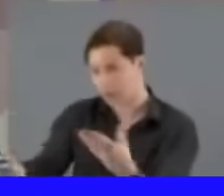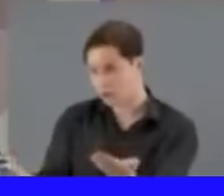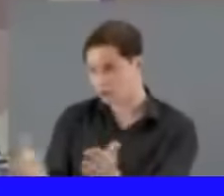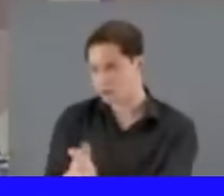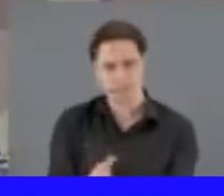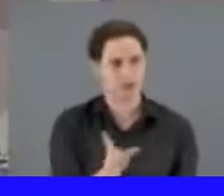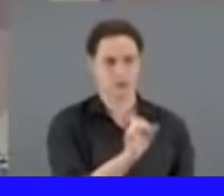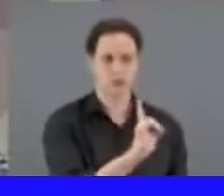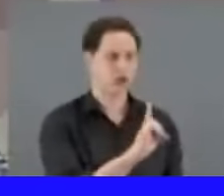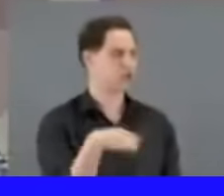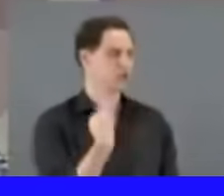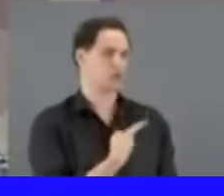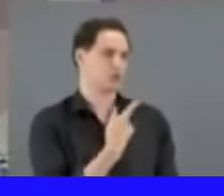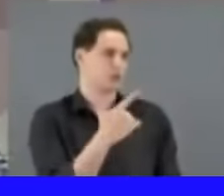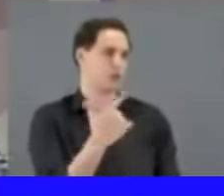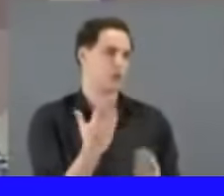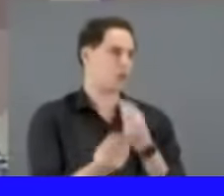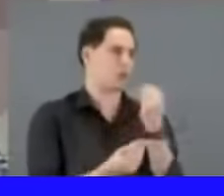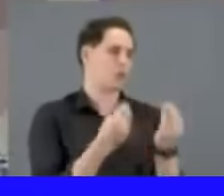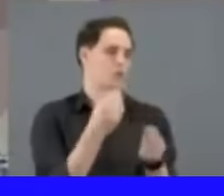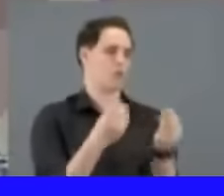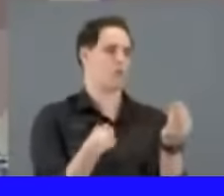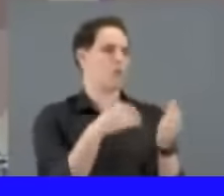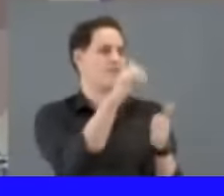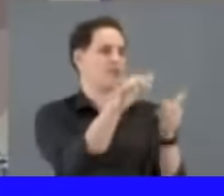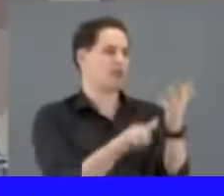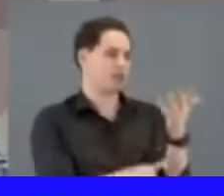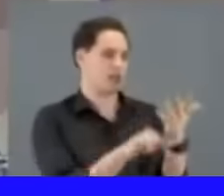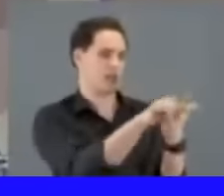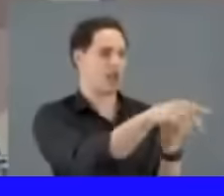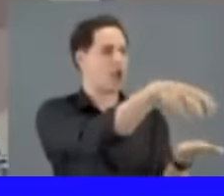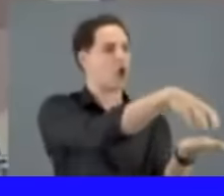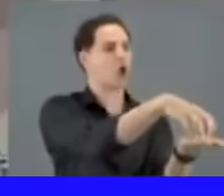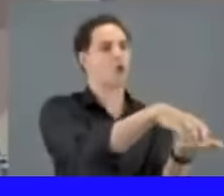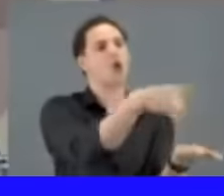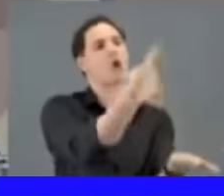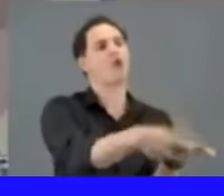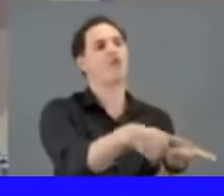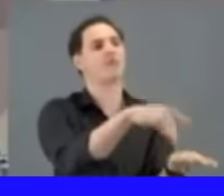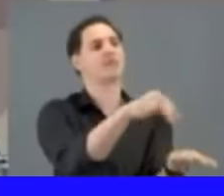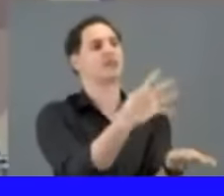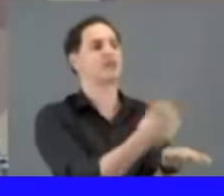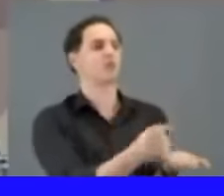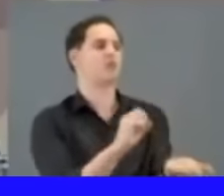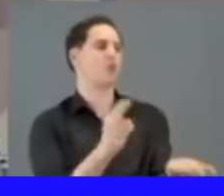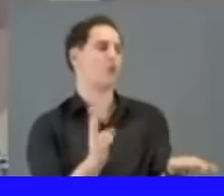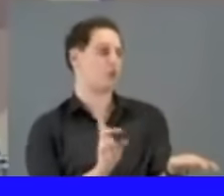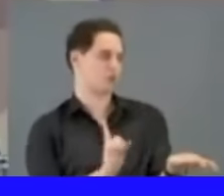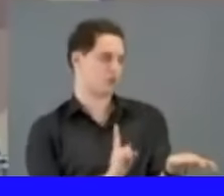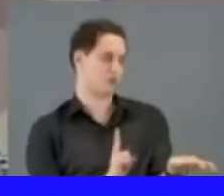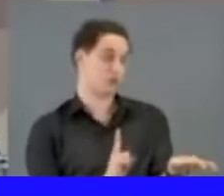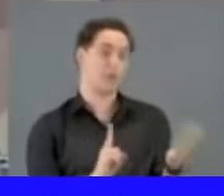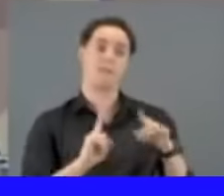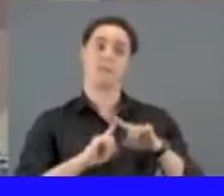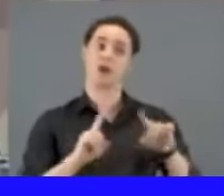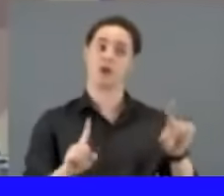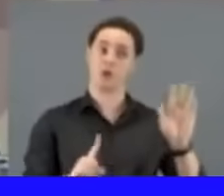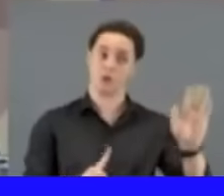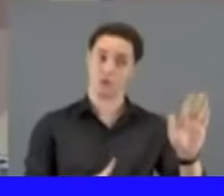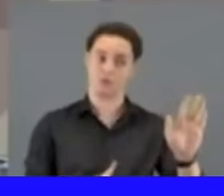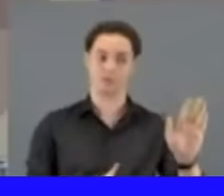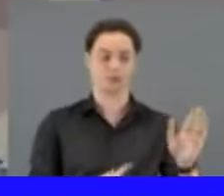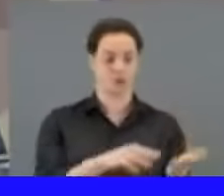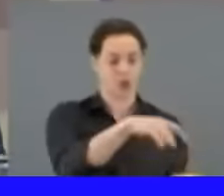Nós não temos esse mecanismo, os órgãos não nos confirmam se receberam ou não. Agora, mais uma vez, os